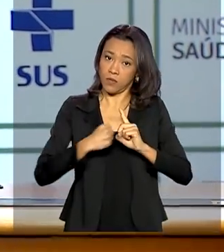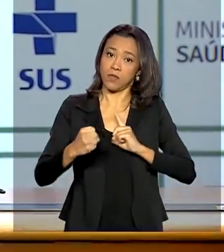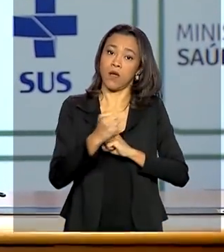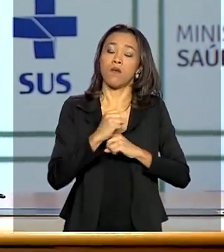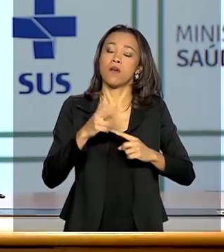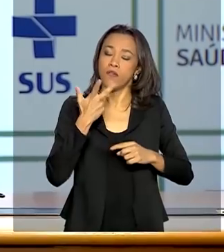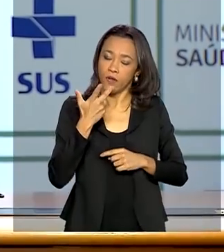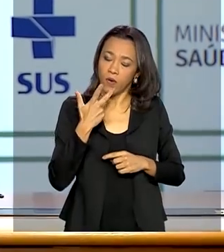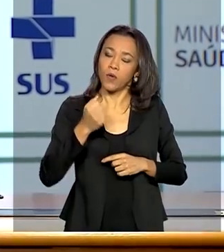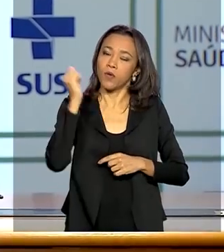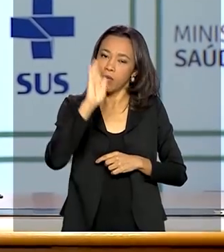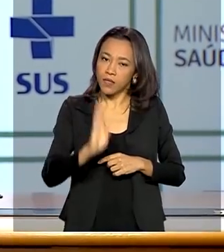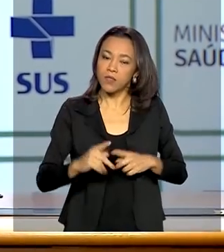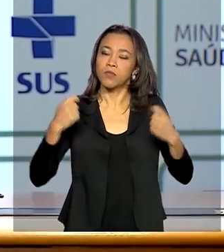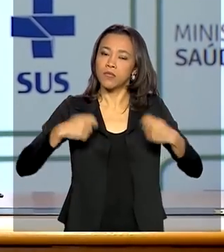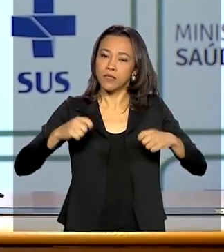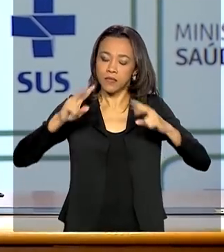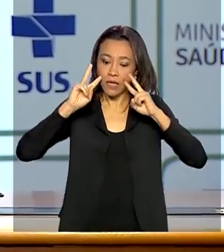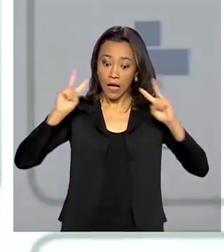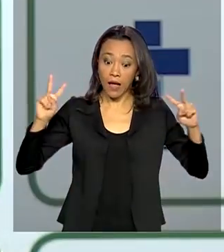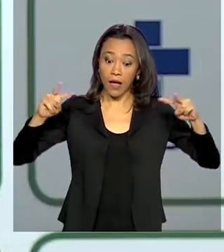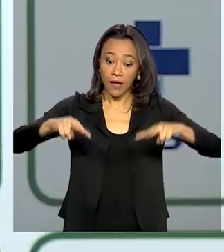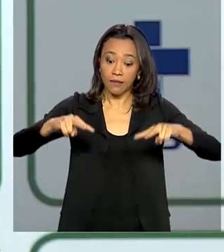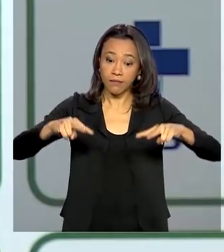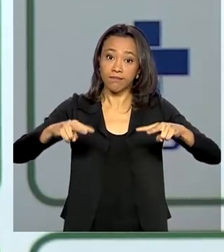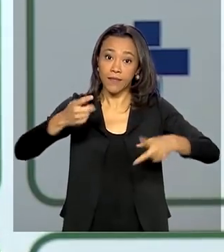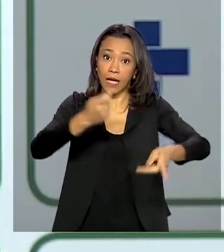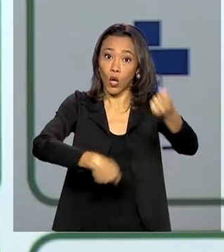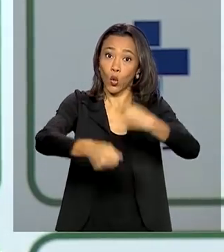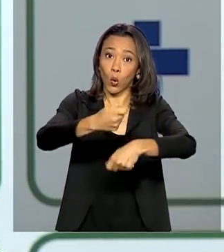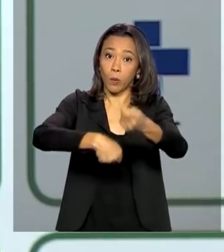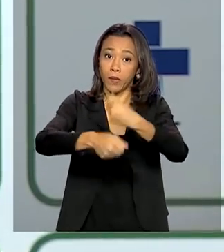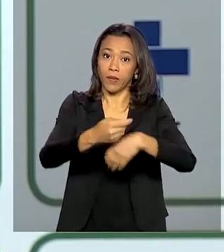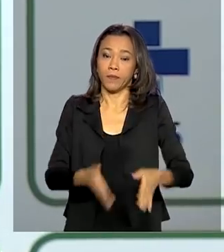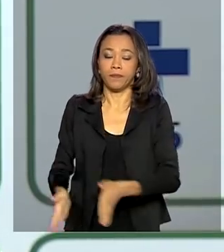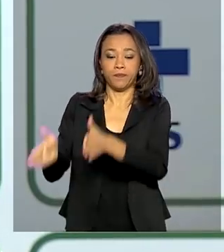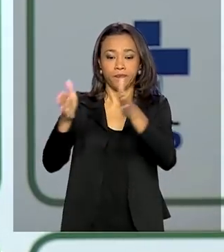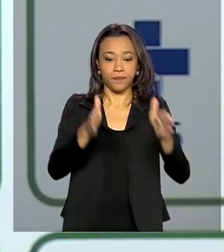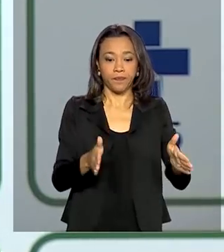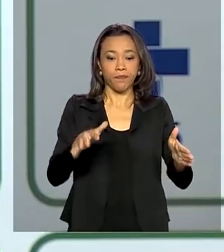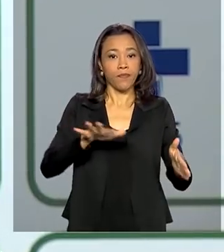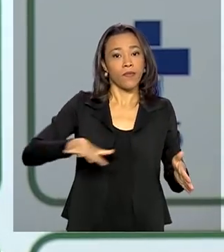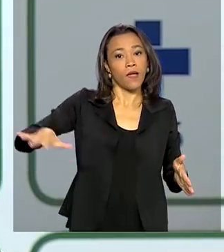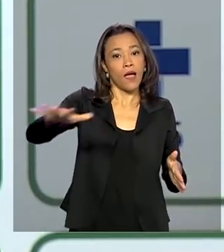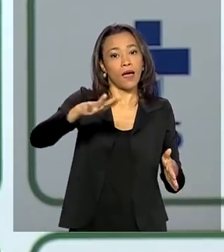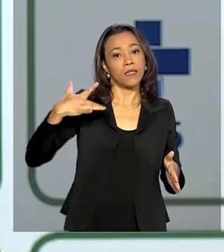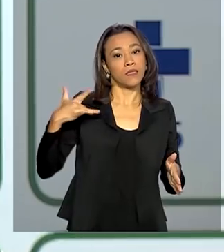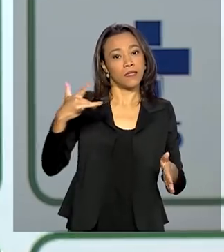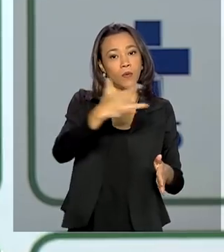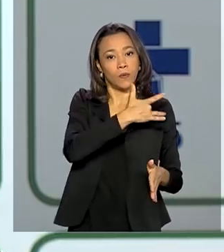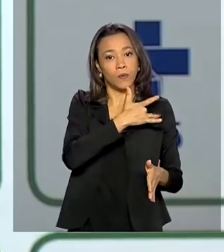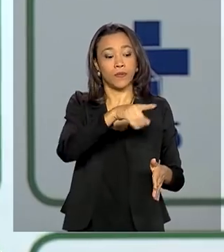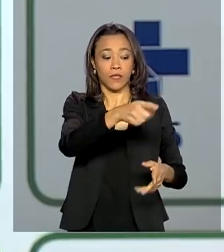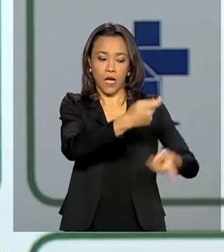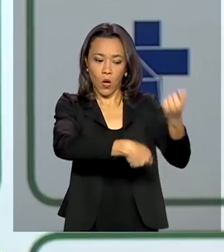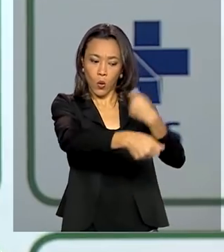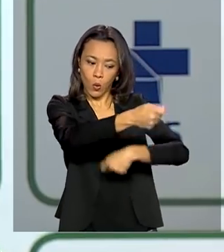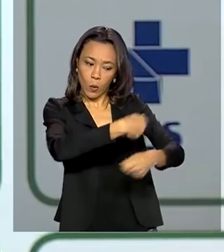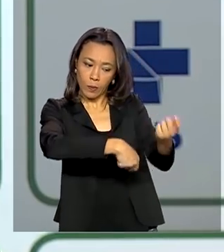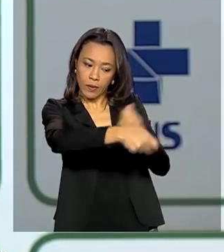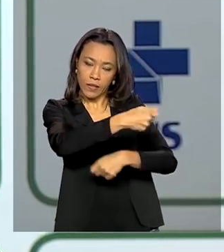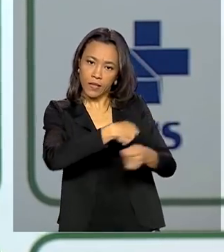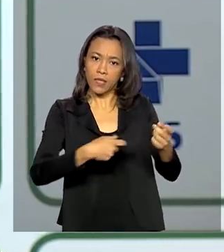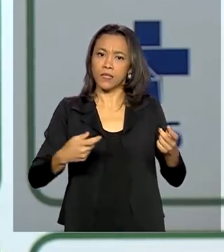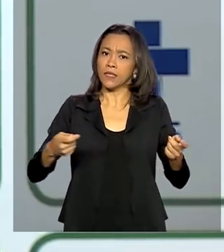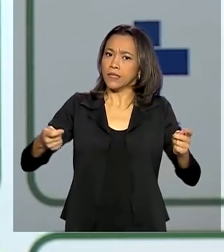também olhar as questões econômicas. A saúde tem condição de, junto com a economia, compatibilizar um